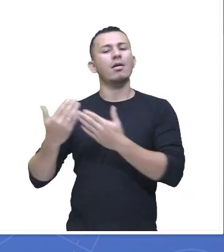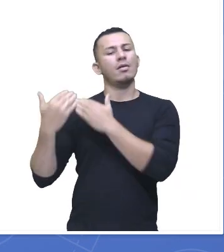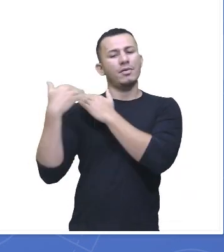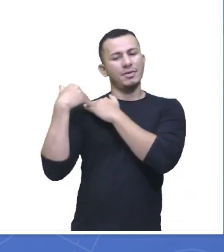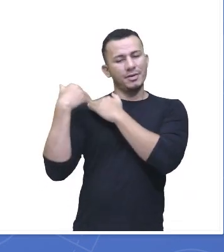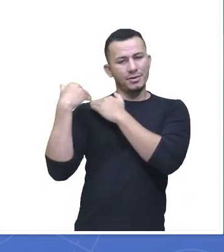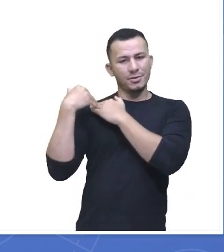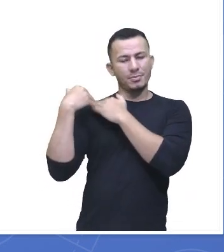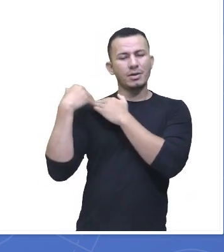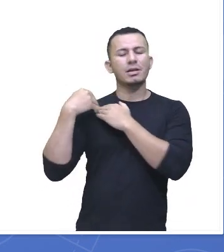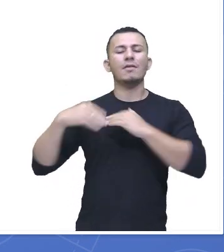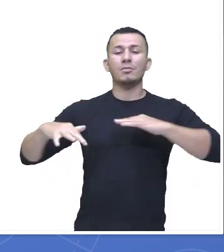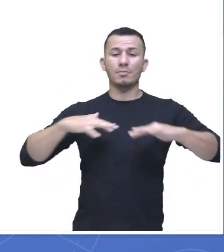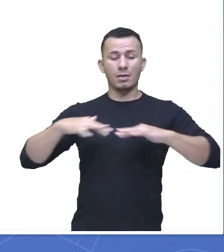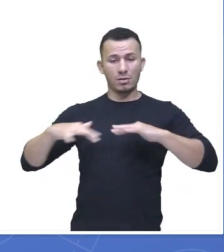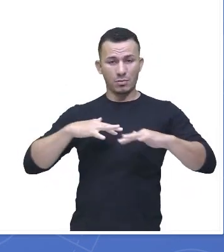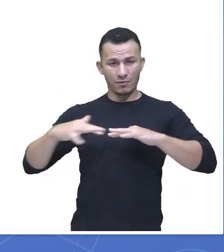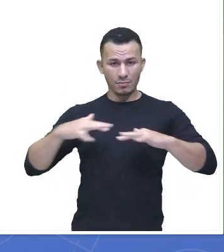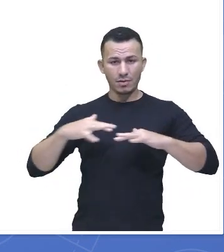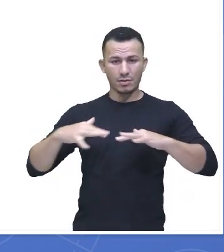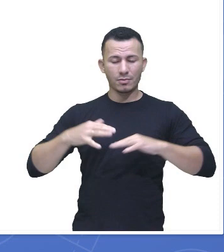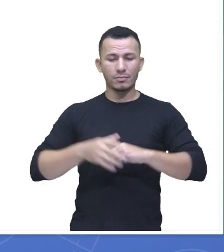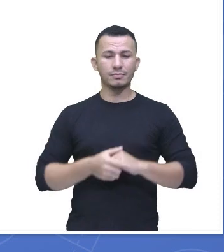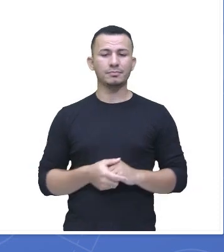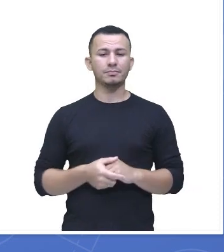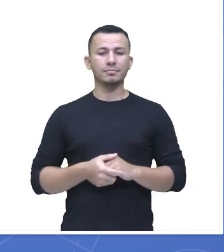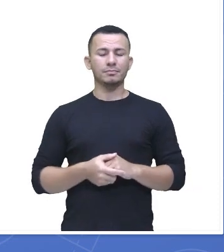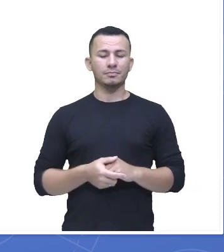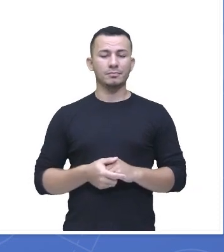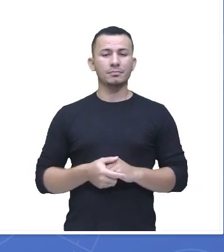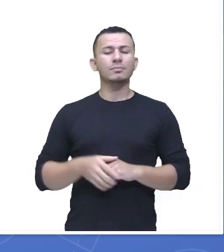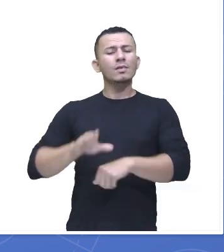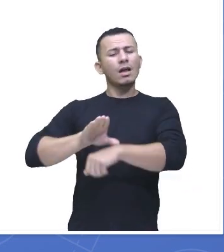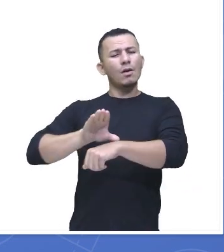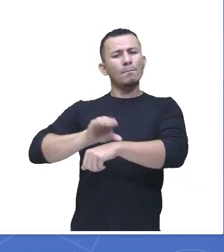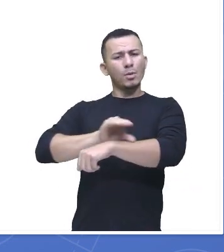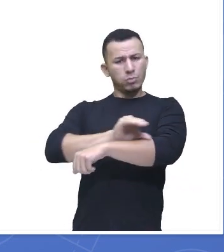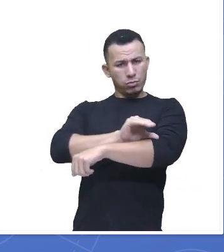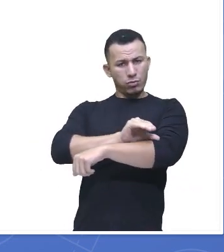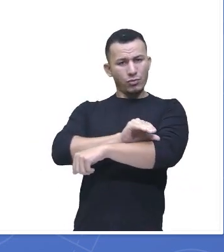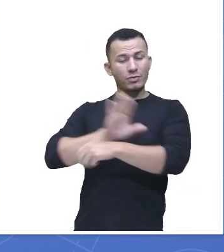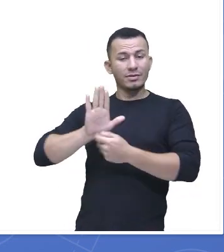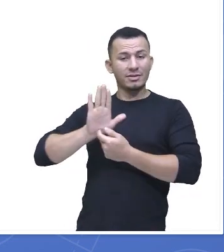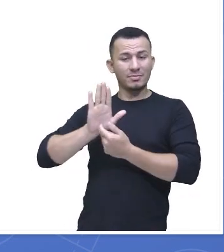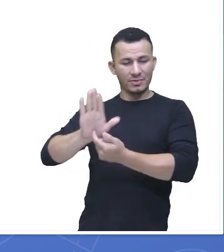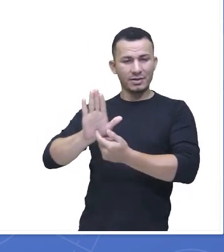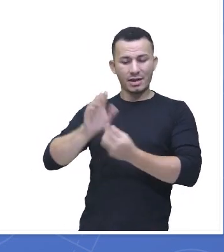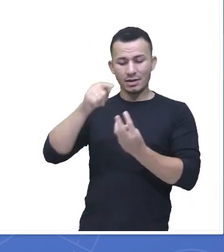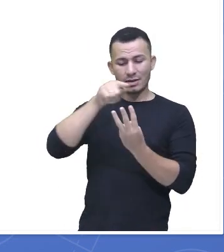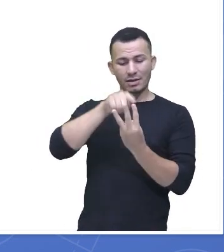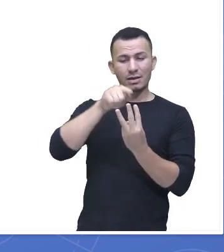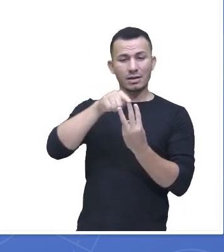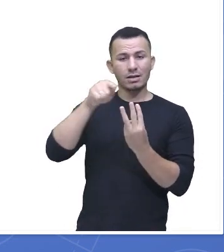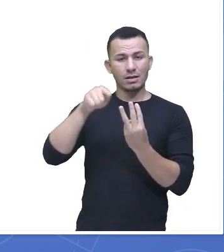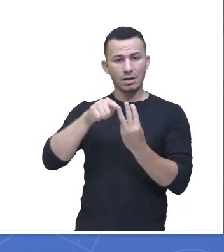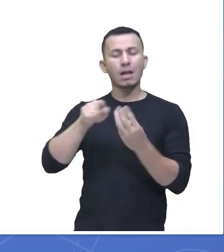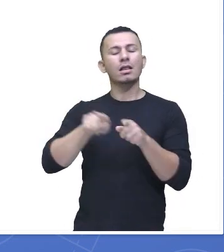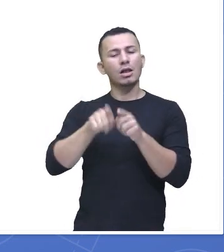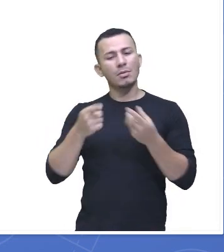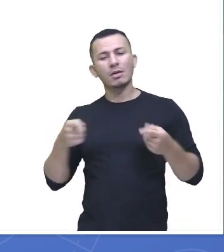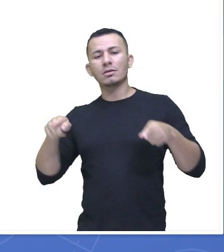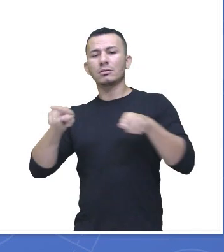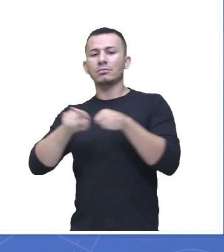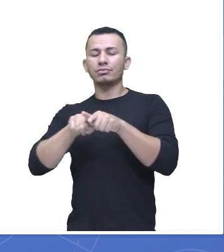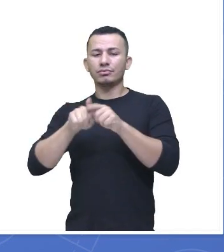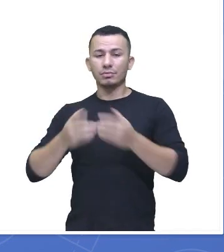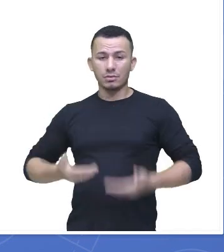nosso movimento, e esses músculos que eu listei aqui para vocês estão relacionados aos nossos